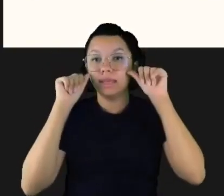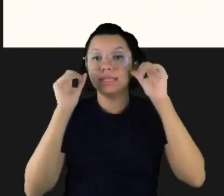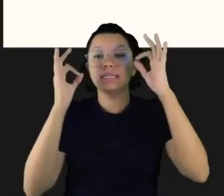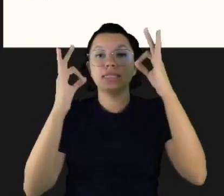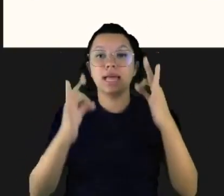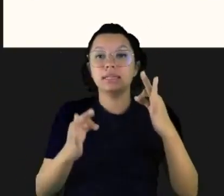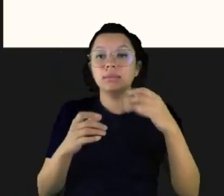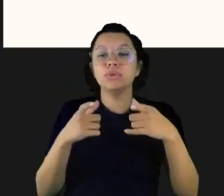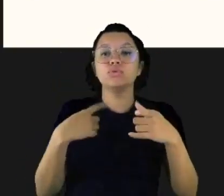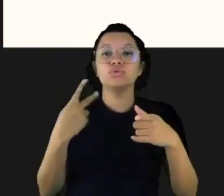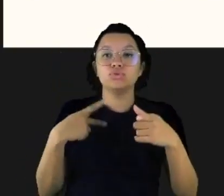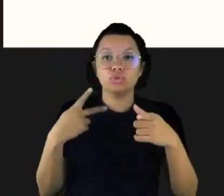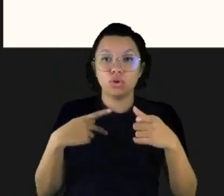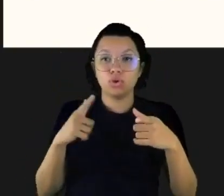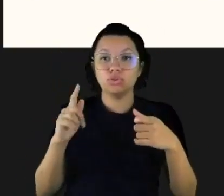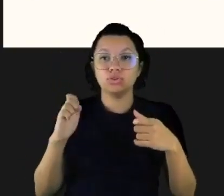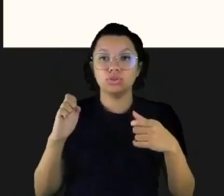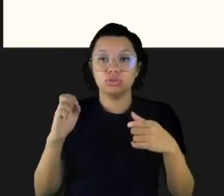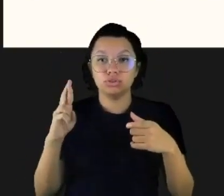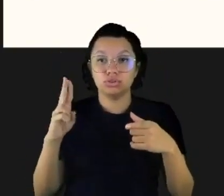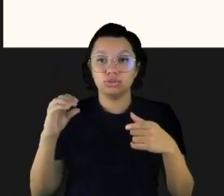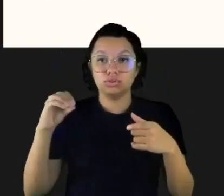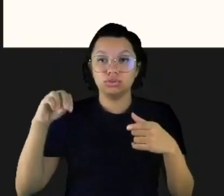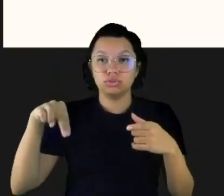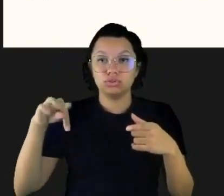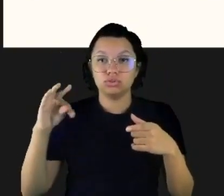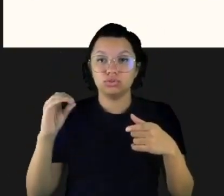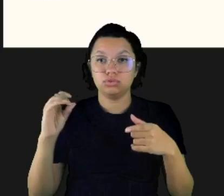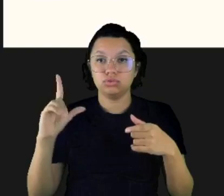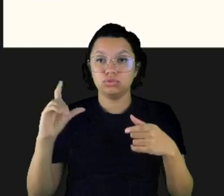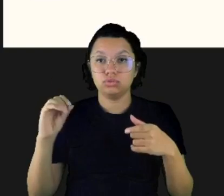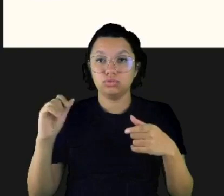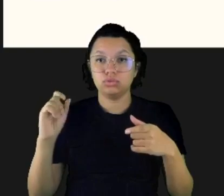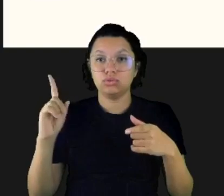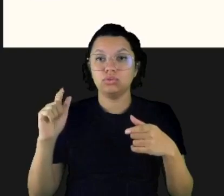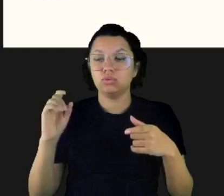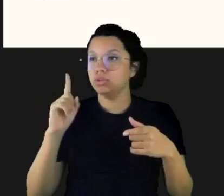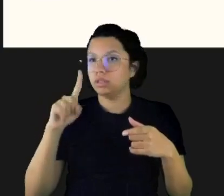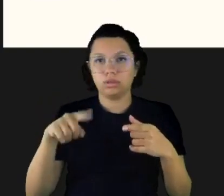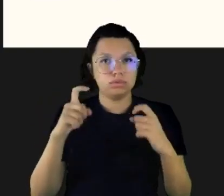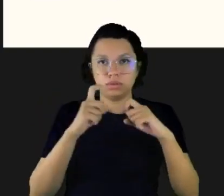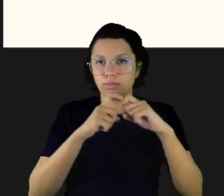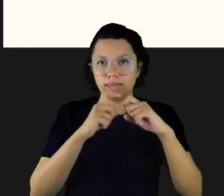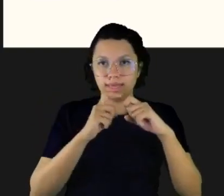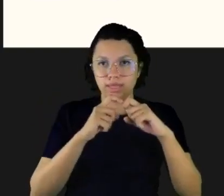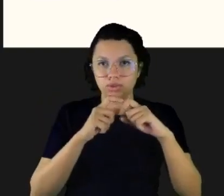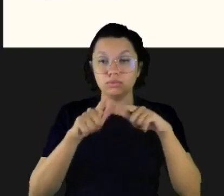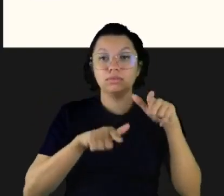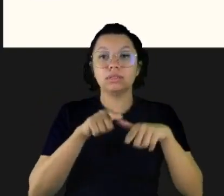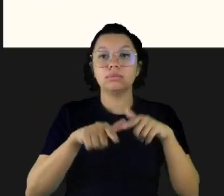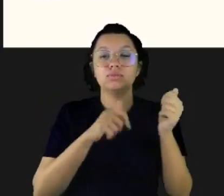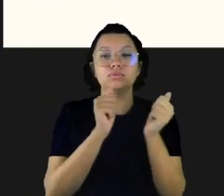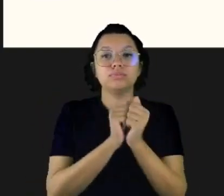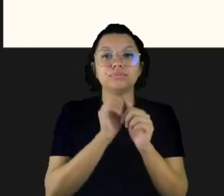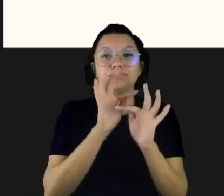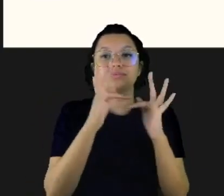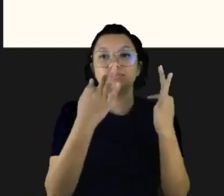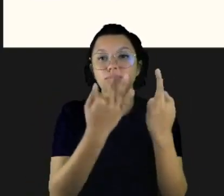nós, gerontólogos, né, os profissionais que não são médicos, nós atuamos com as famílias dentro disso